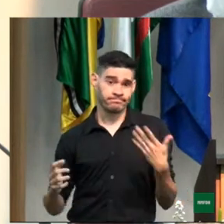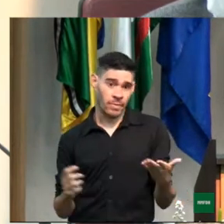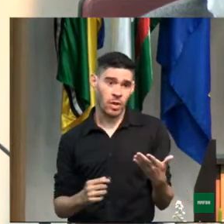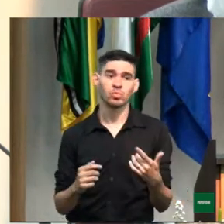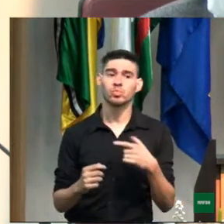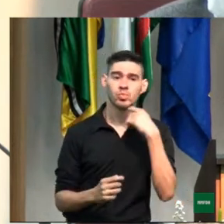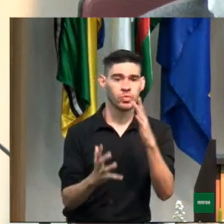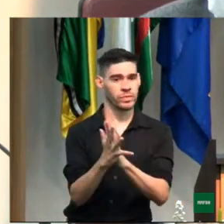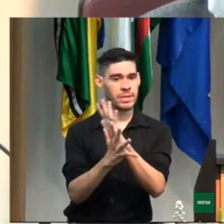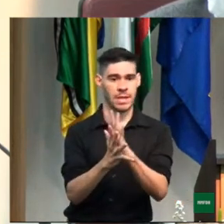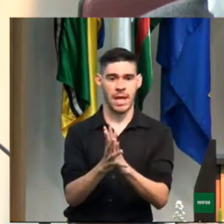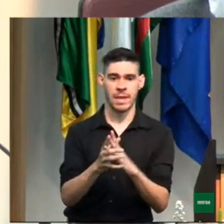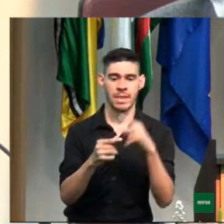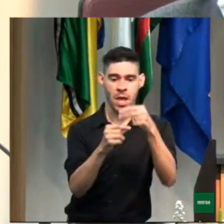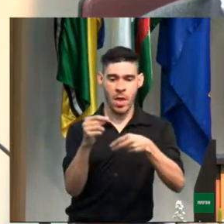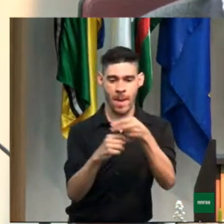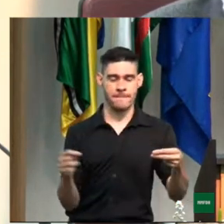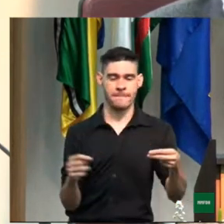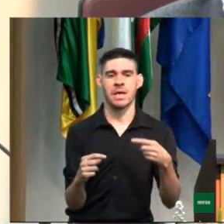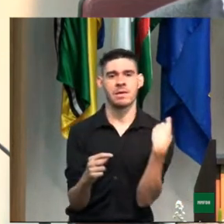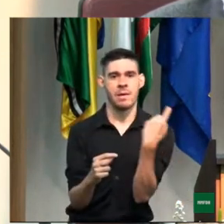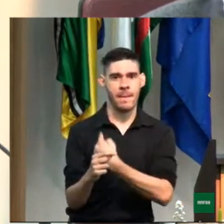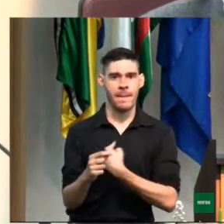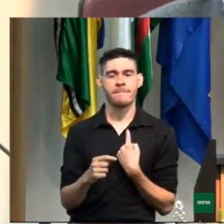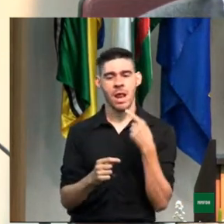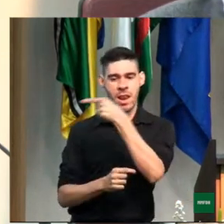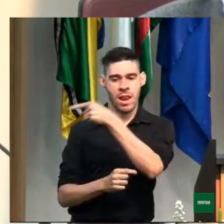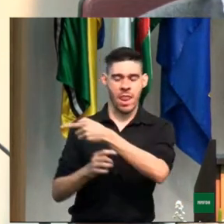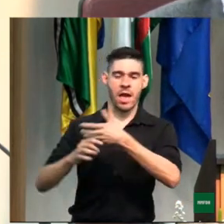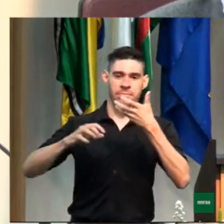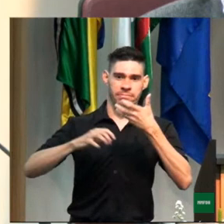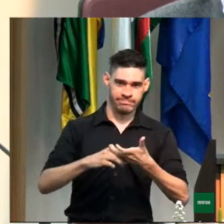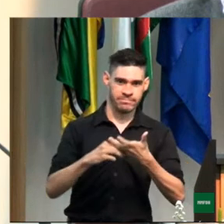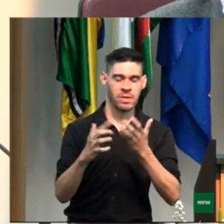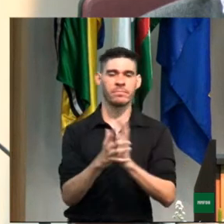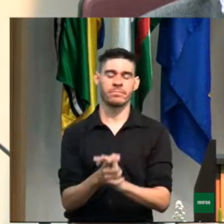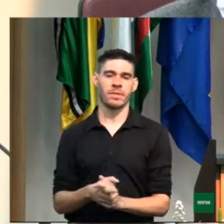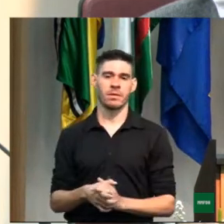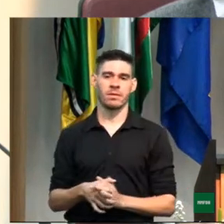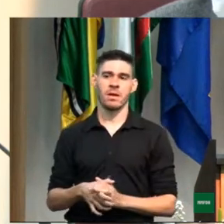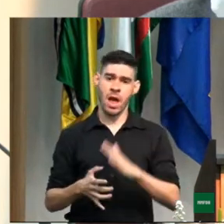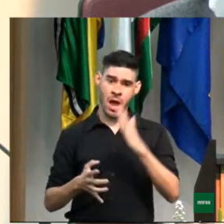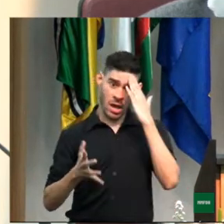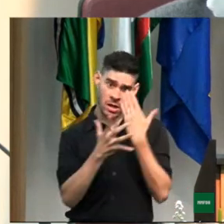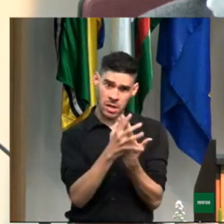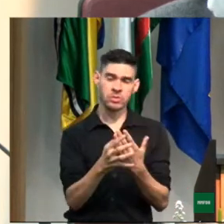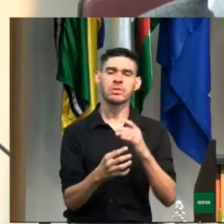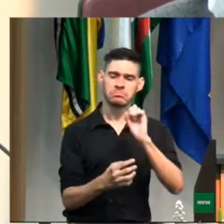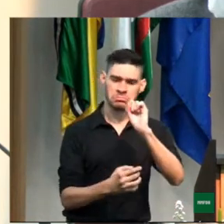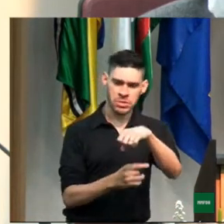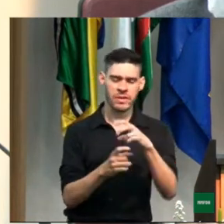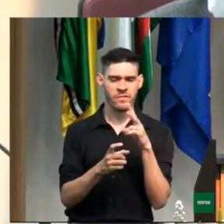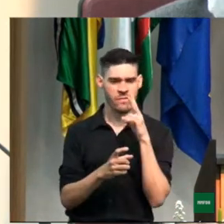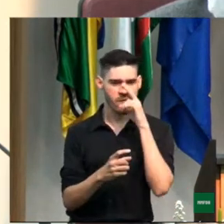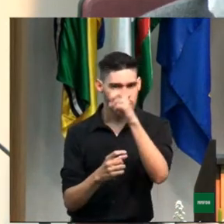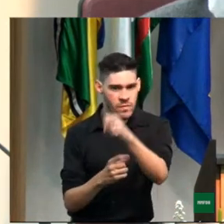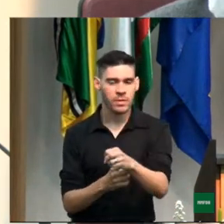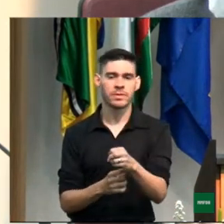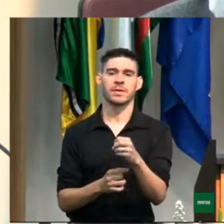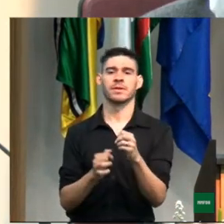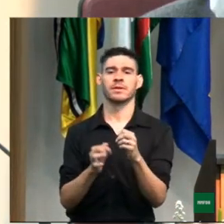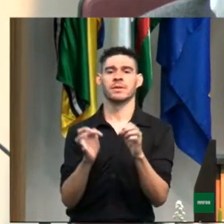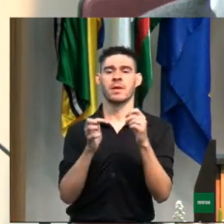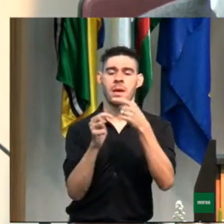nós que estamos lá no Parlamento e que acreditamos, sim, que fortalecer as políticas